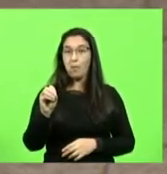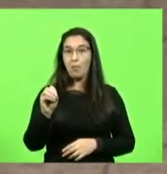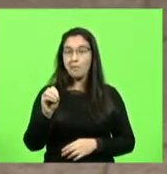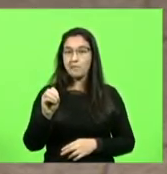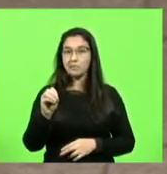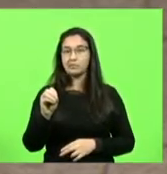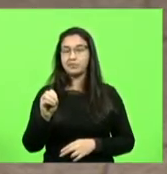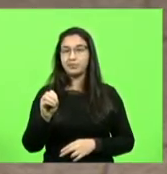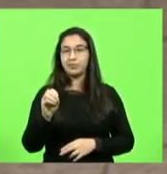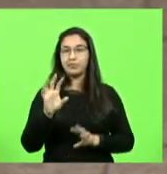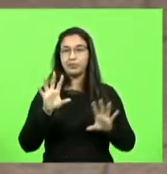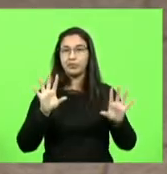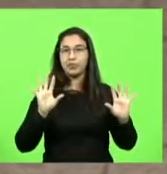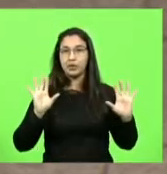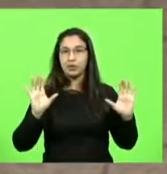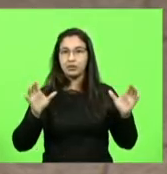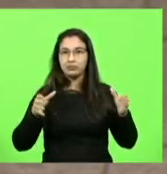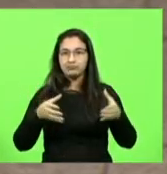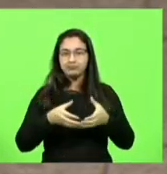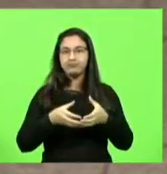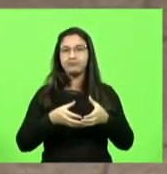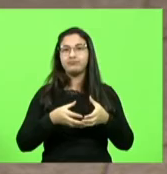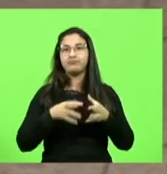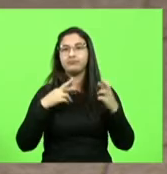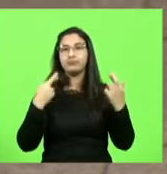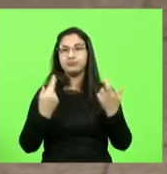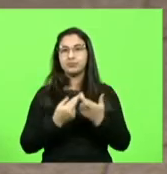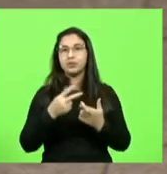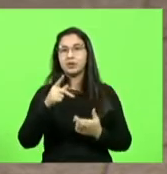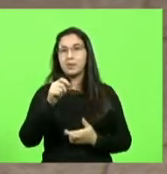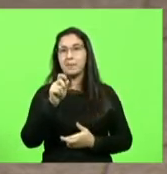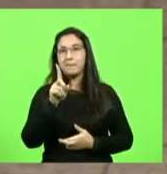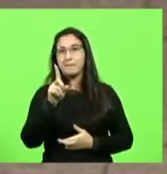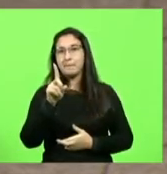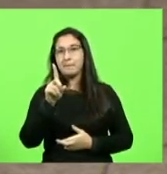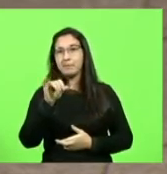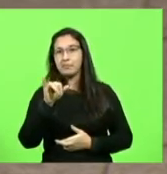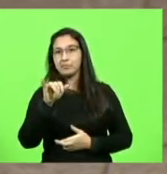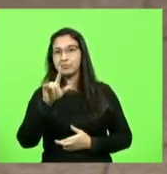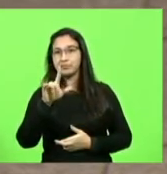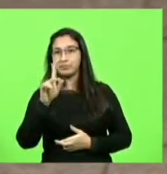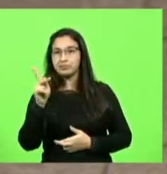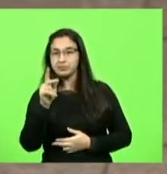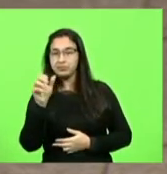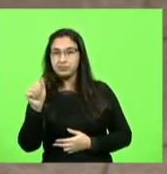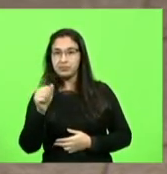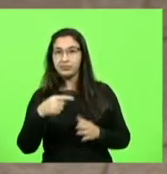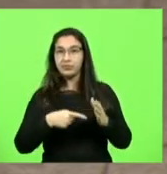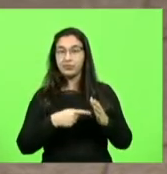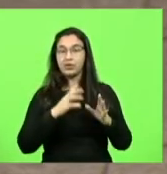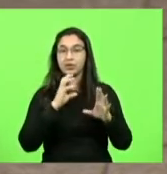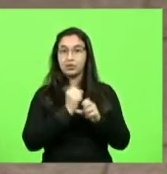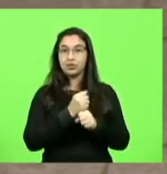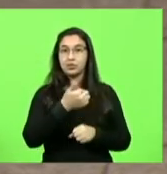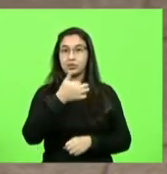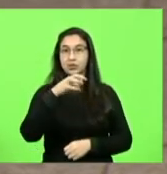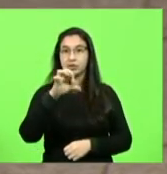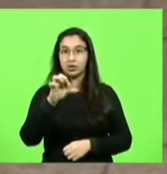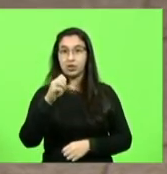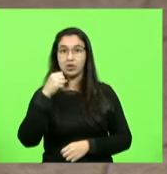foram reunidos no gabinete do ministro Padilha, dos 19 parlamentares federais,